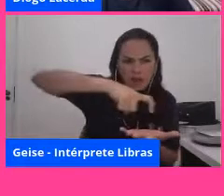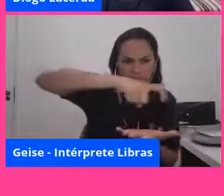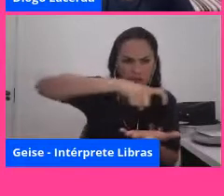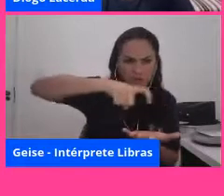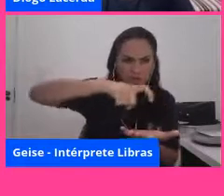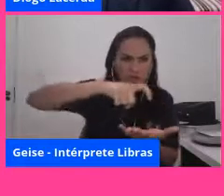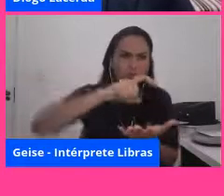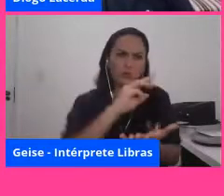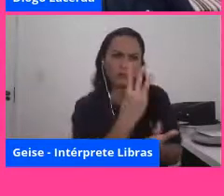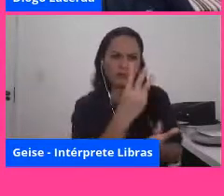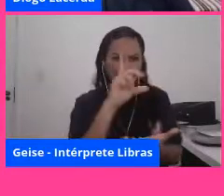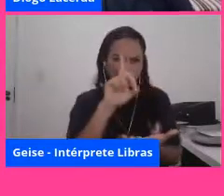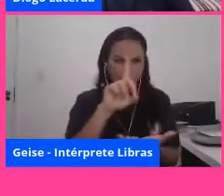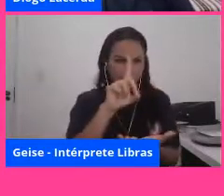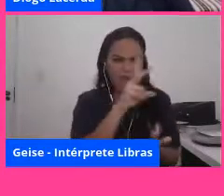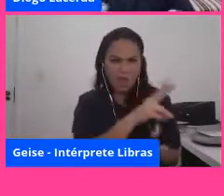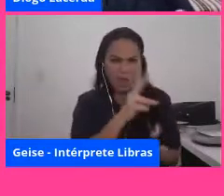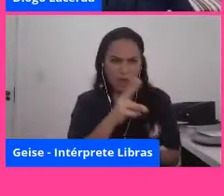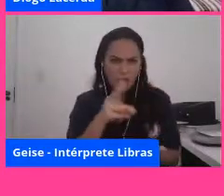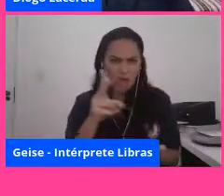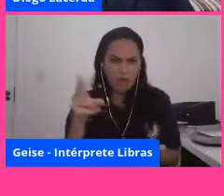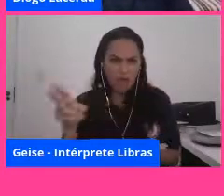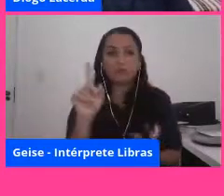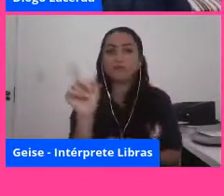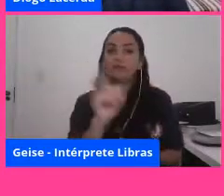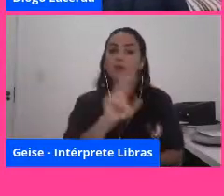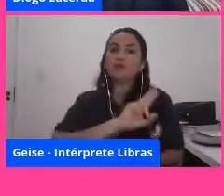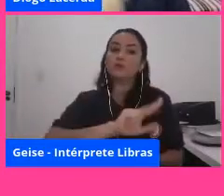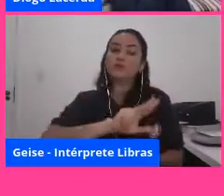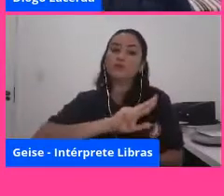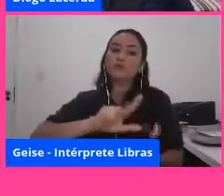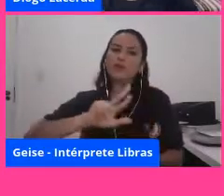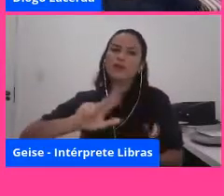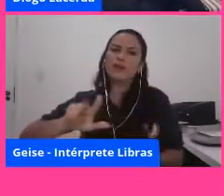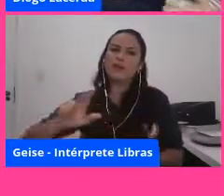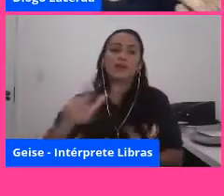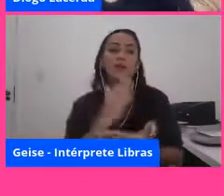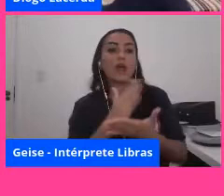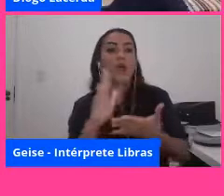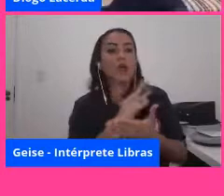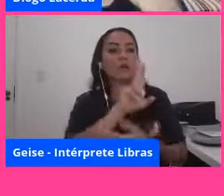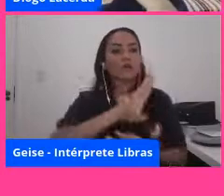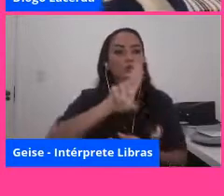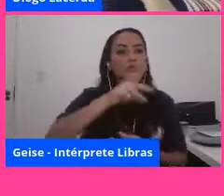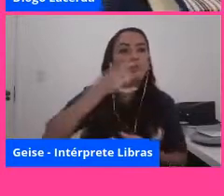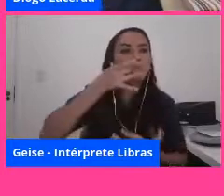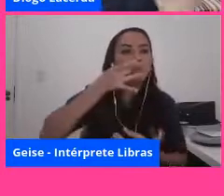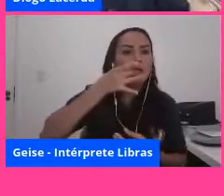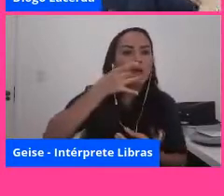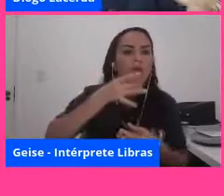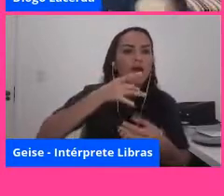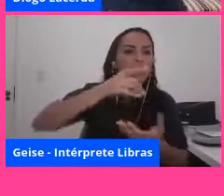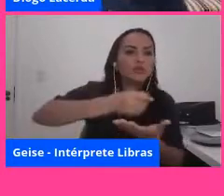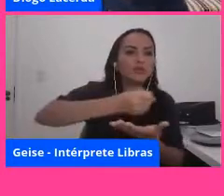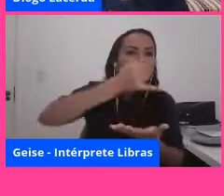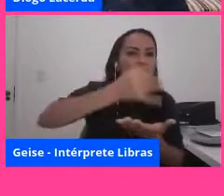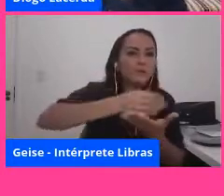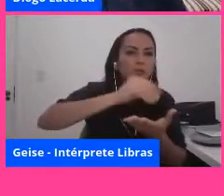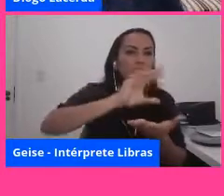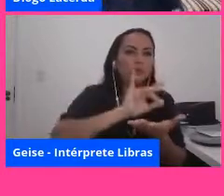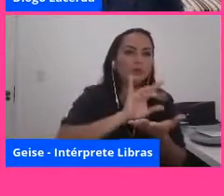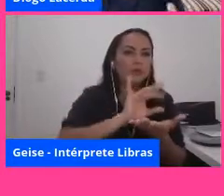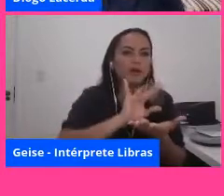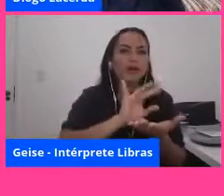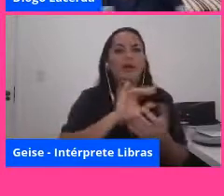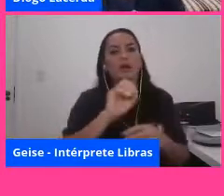existem processos de fabricação diferentes. Uns usam resina, outros utilizam um filamento e um bico.